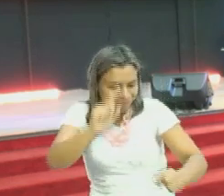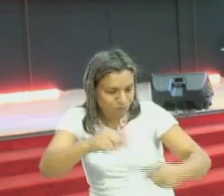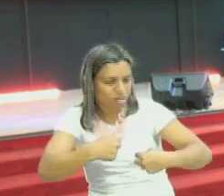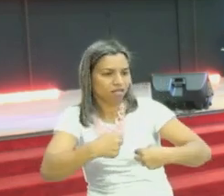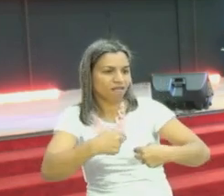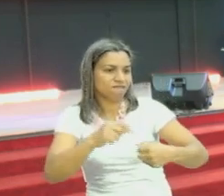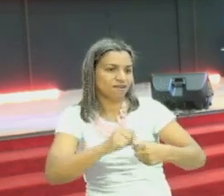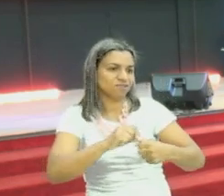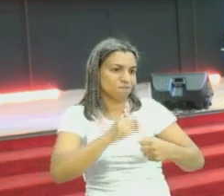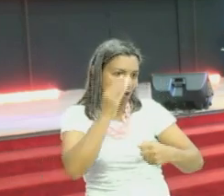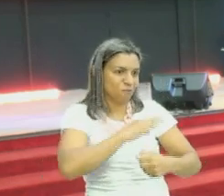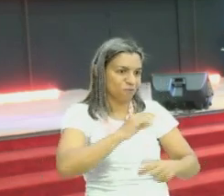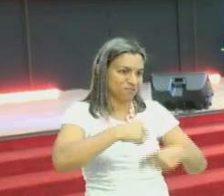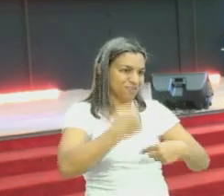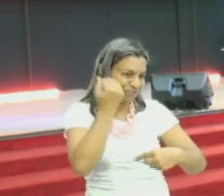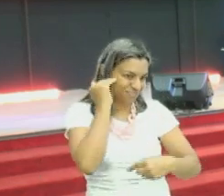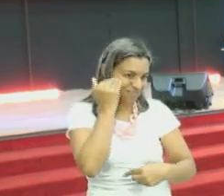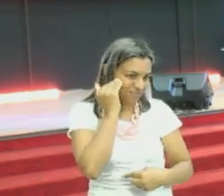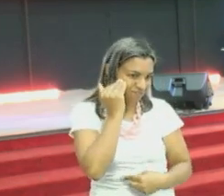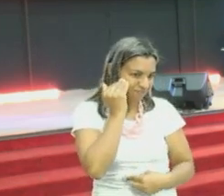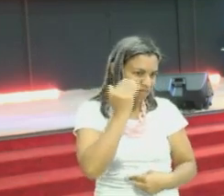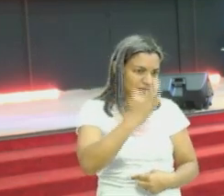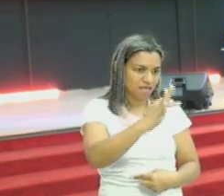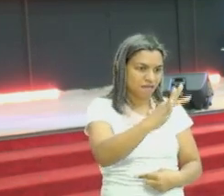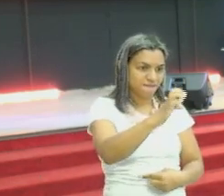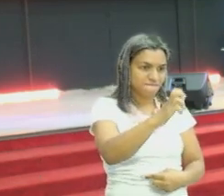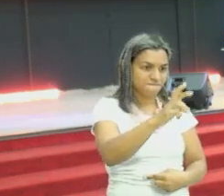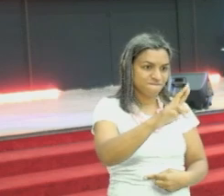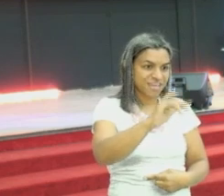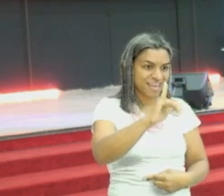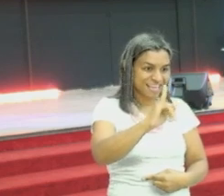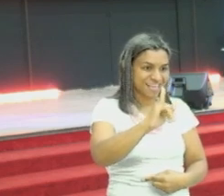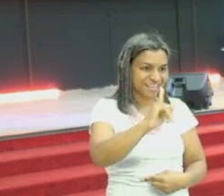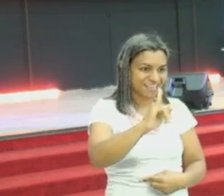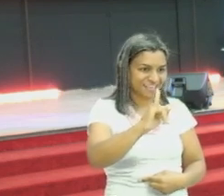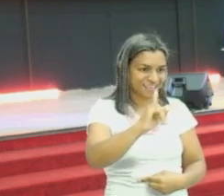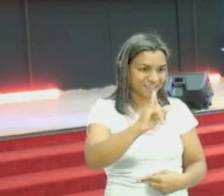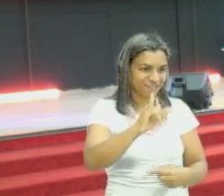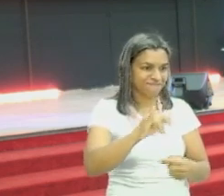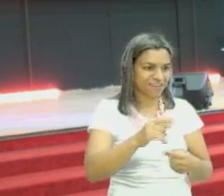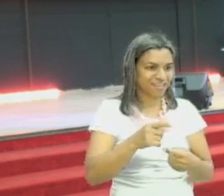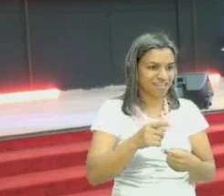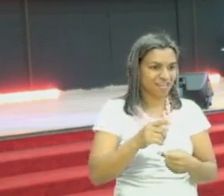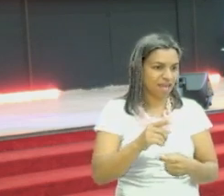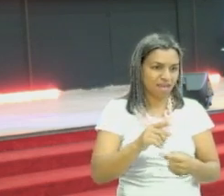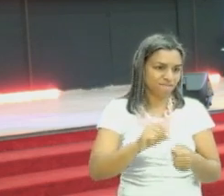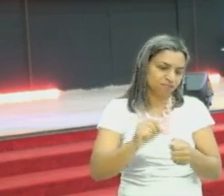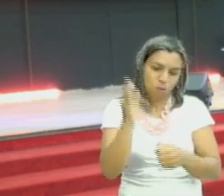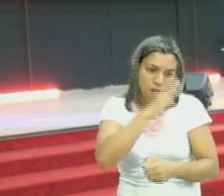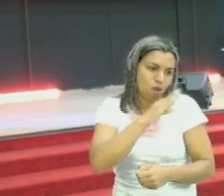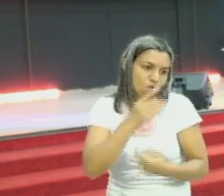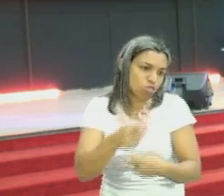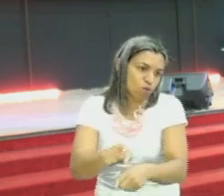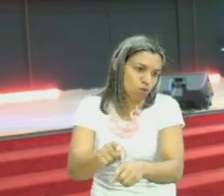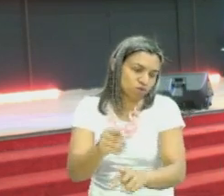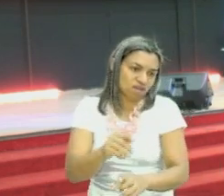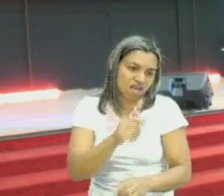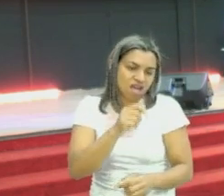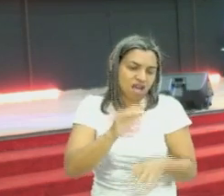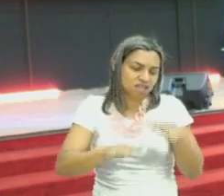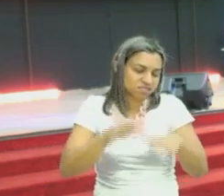por pessoas. Nós ferimos pessoas sem perceber. A gente